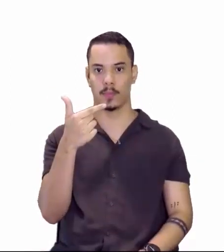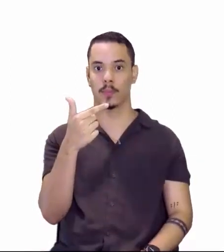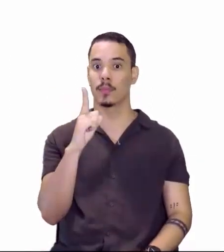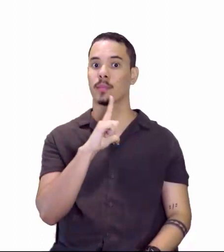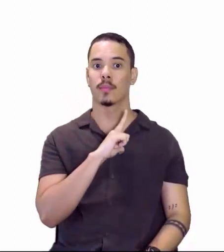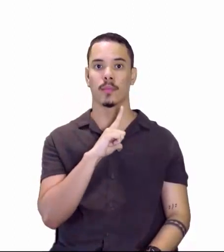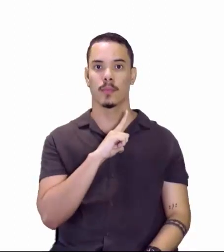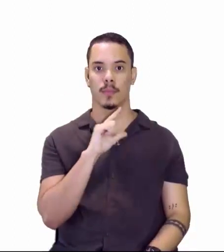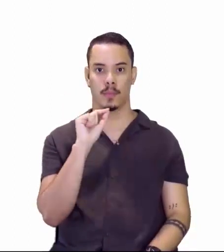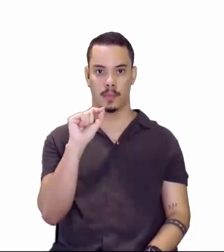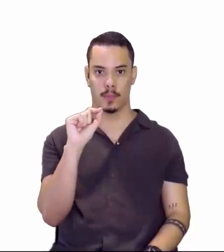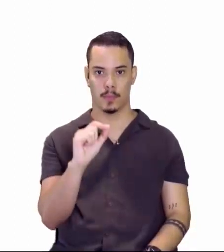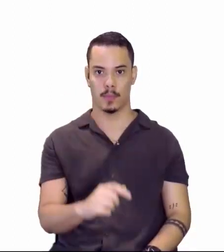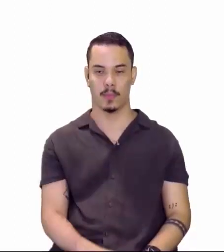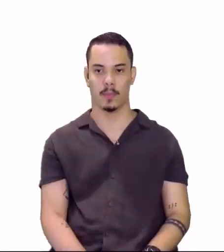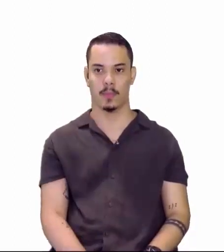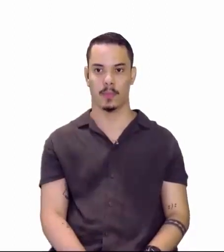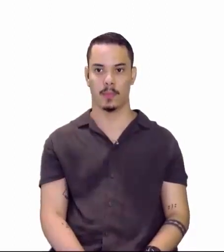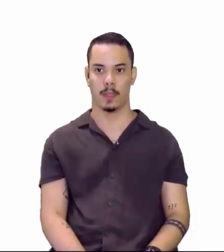o seguinte: